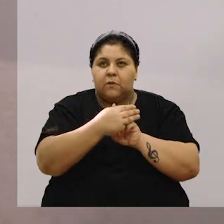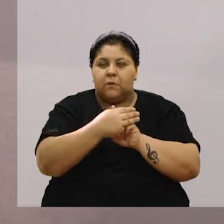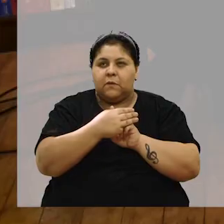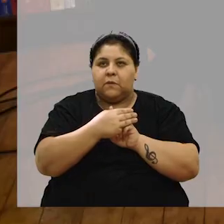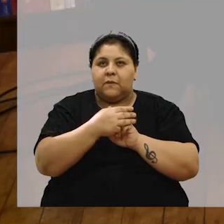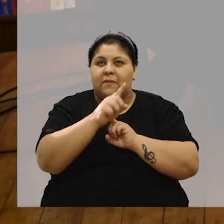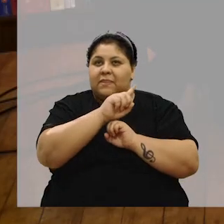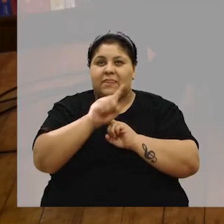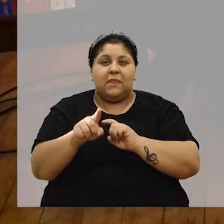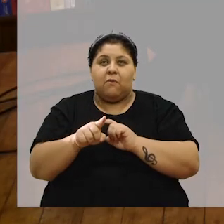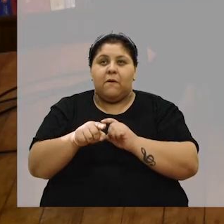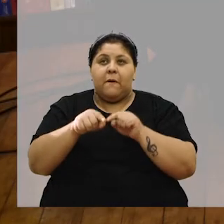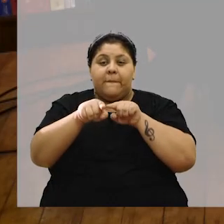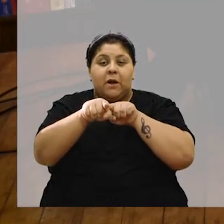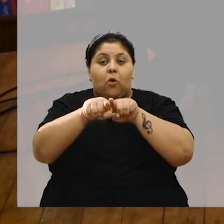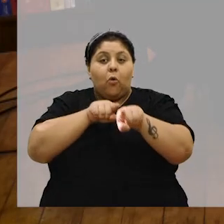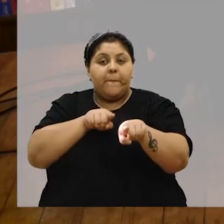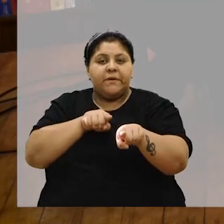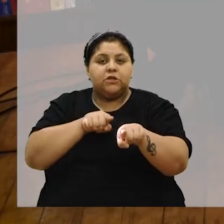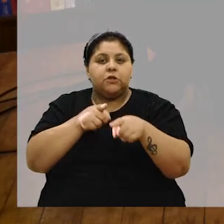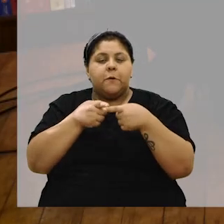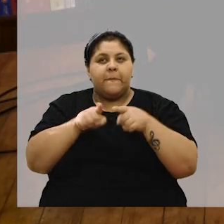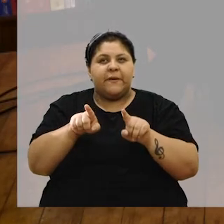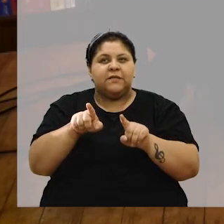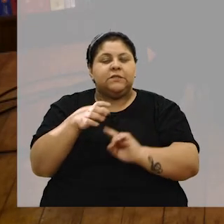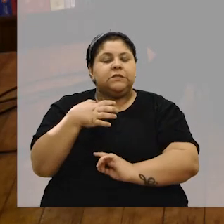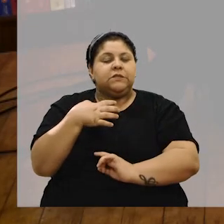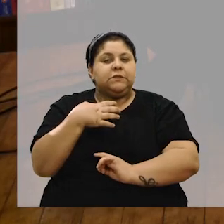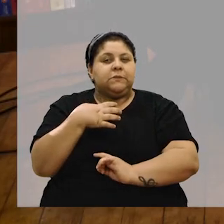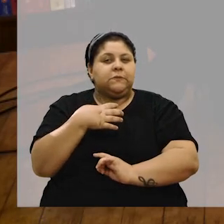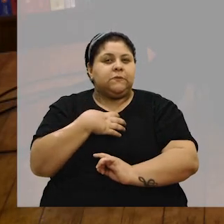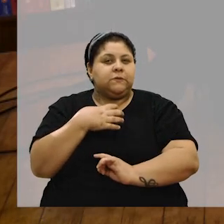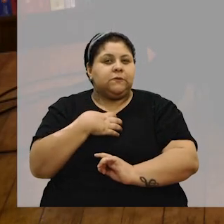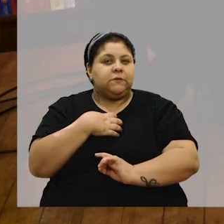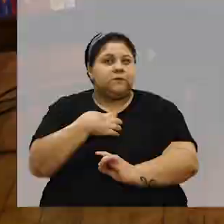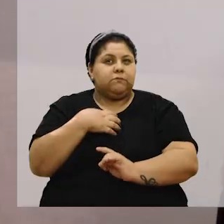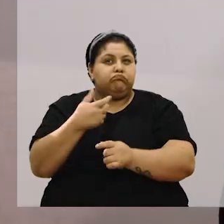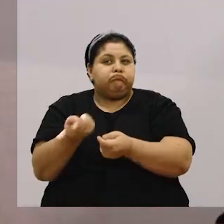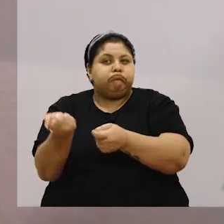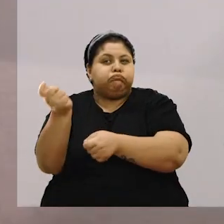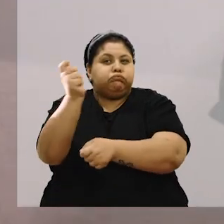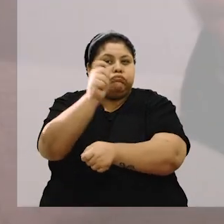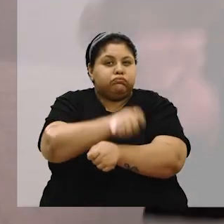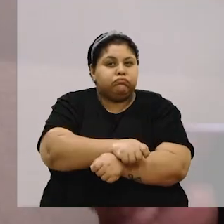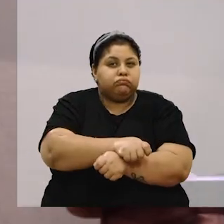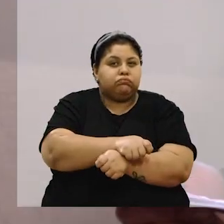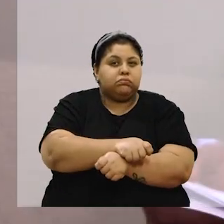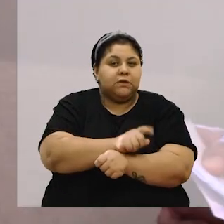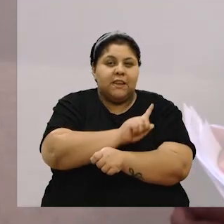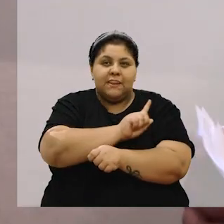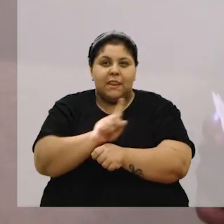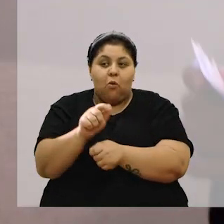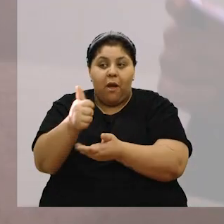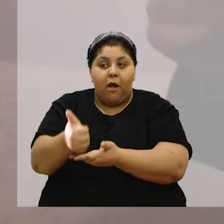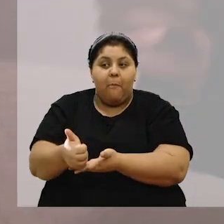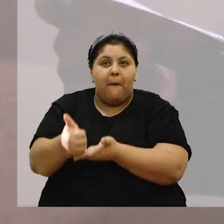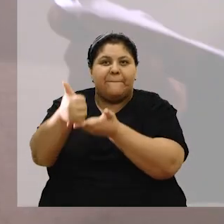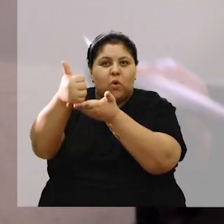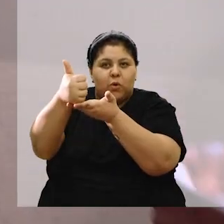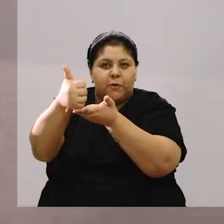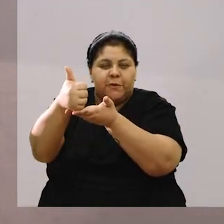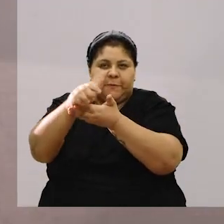mercado editorial não é para competir. Os escritores estão no sentido exatamente inverso,